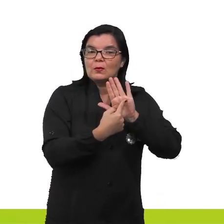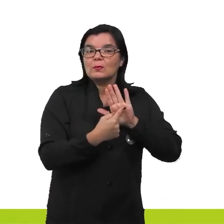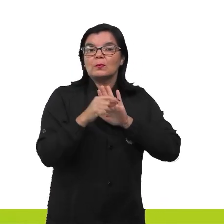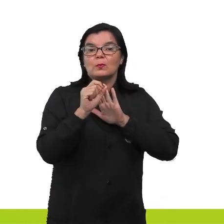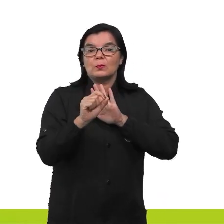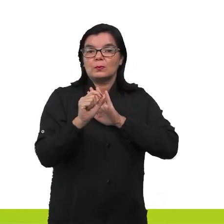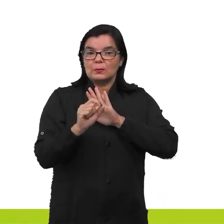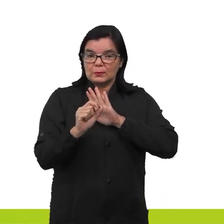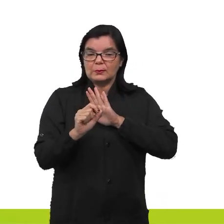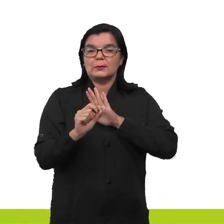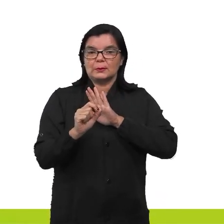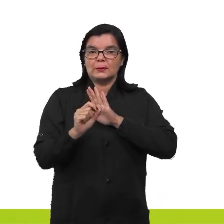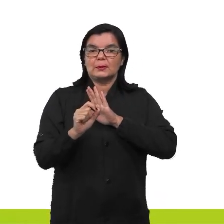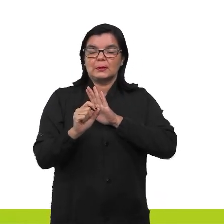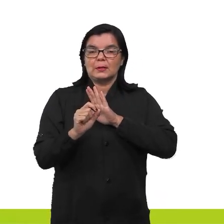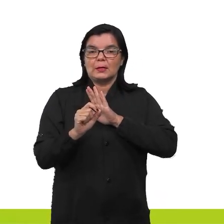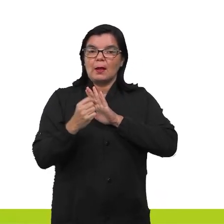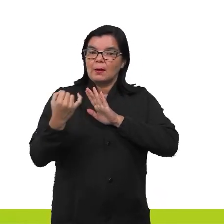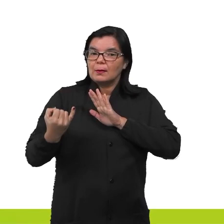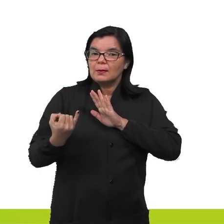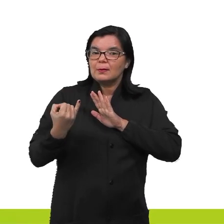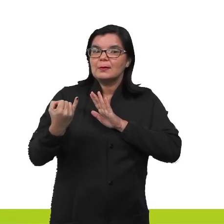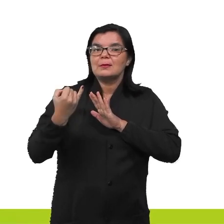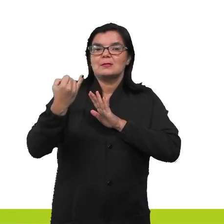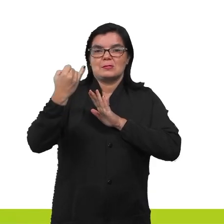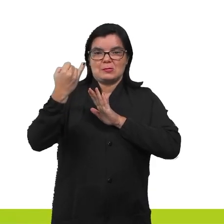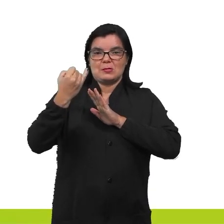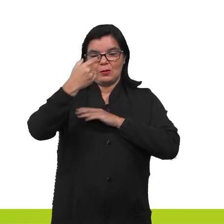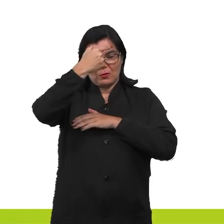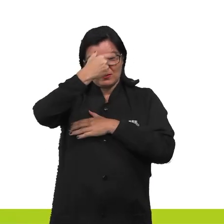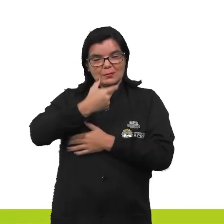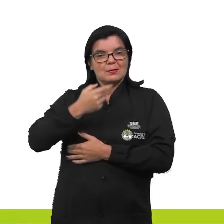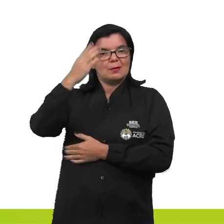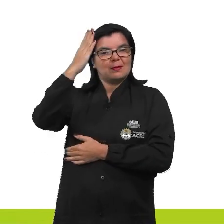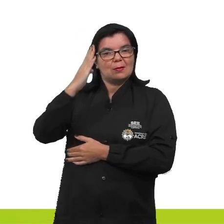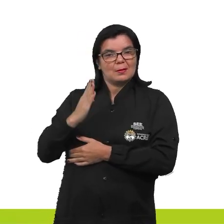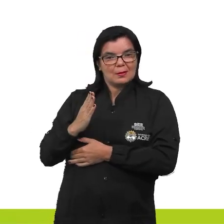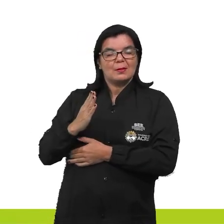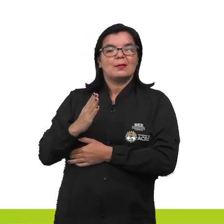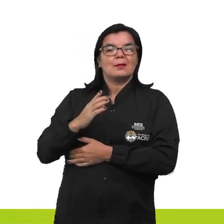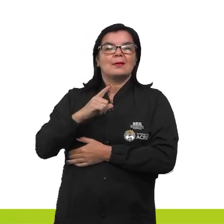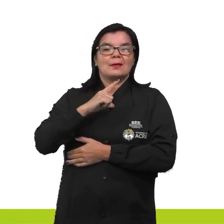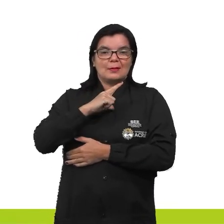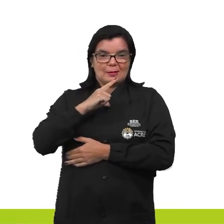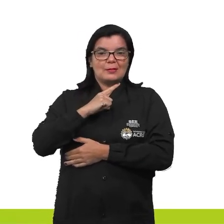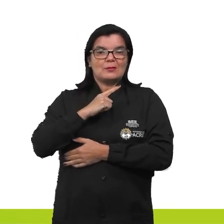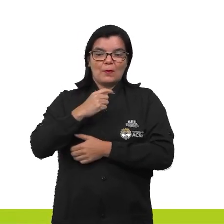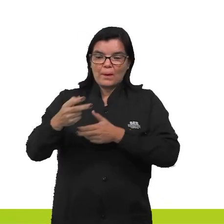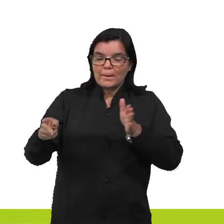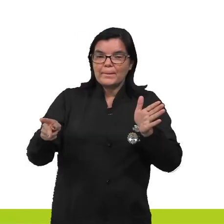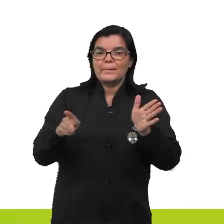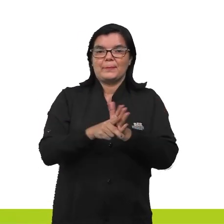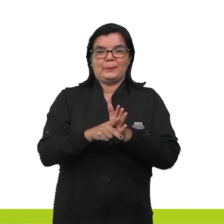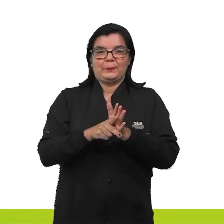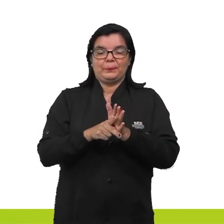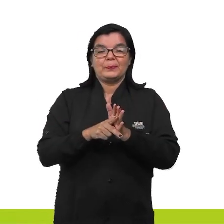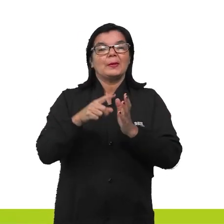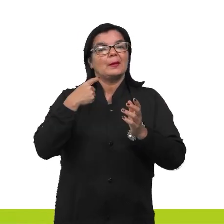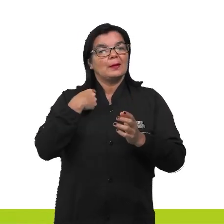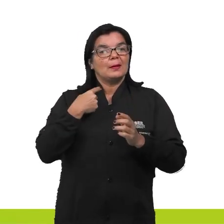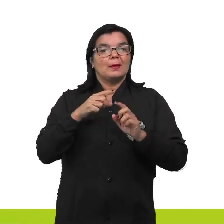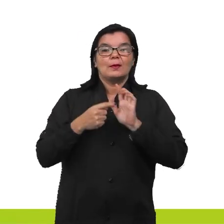aí a importância de ser brasileiro, a importância de pertencimento. E